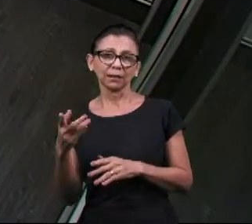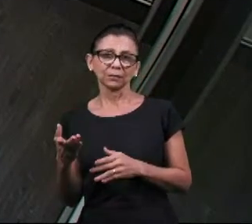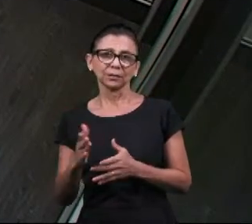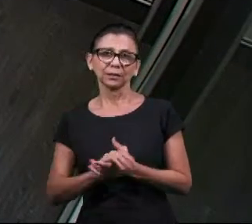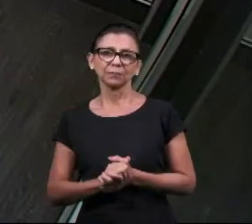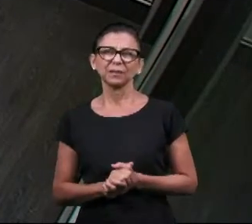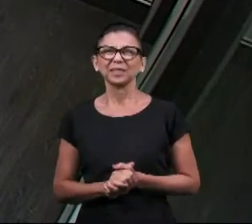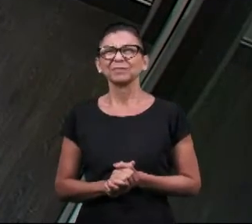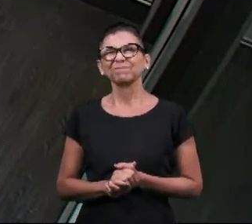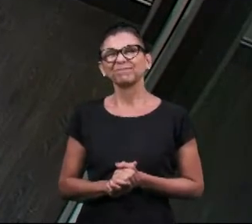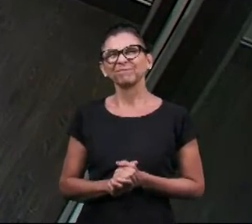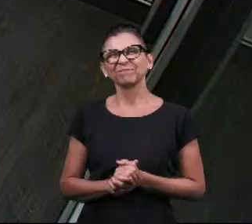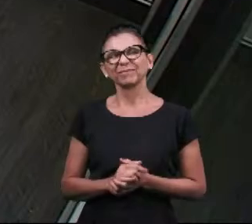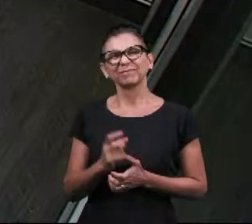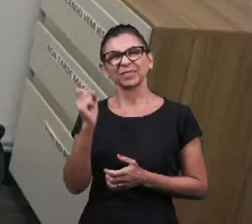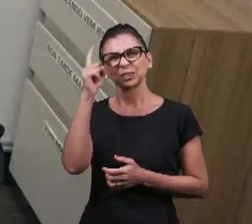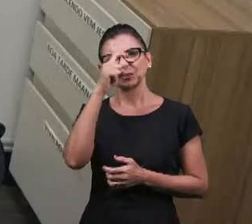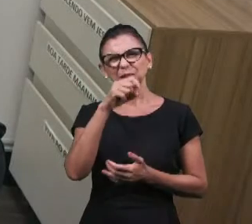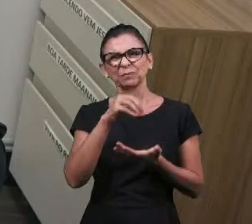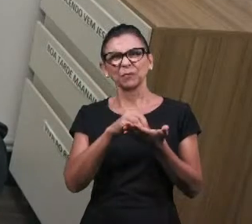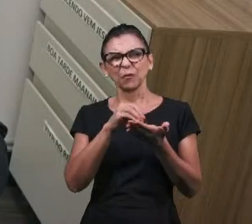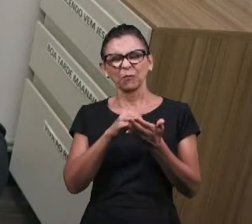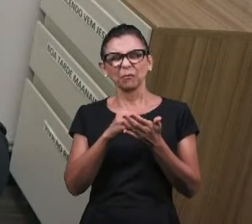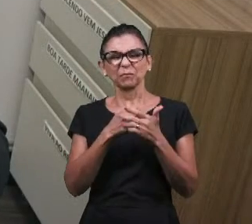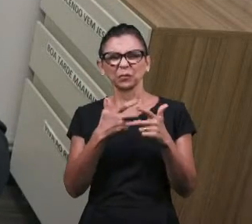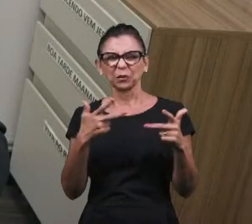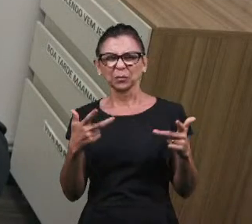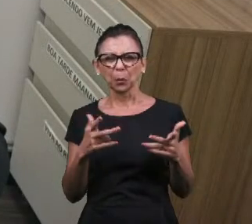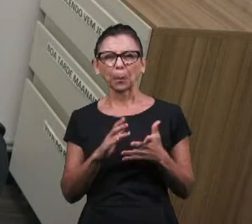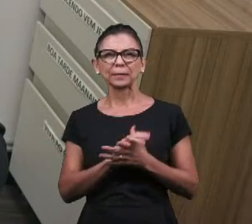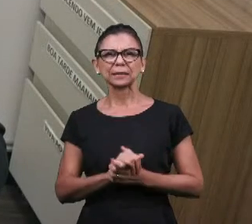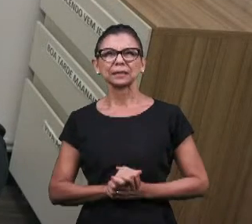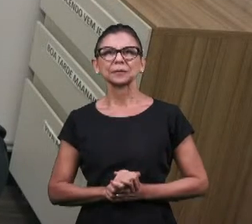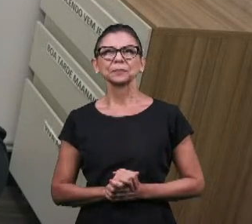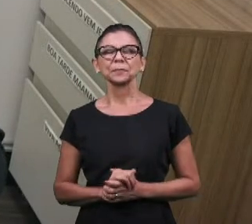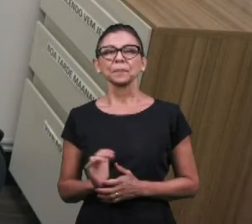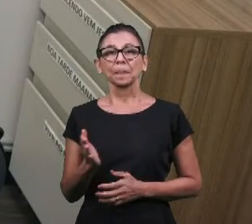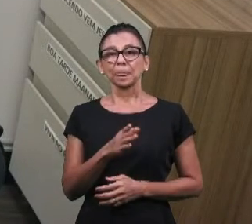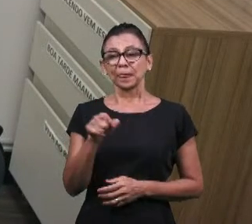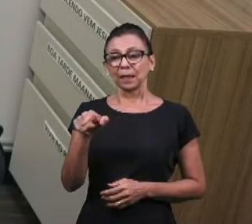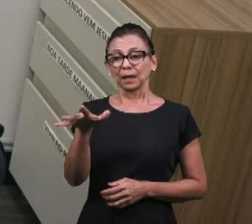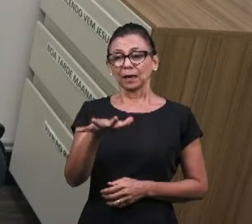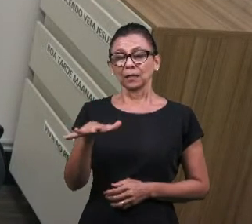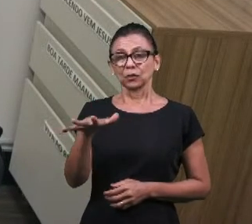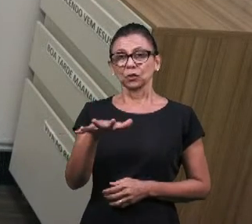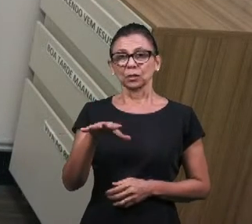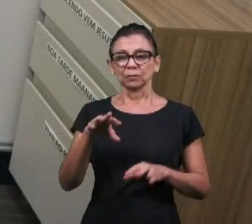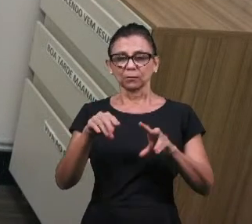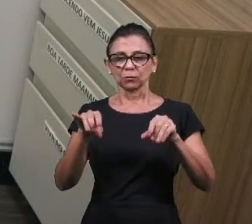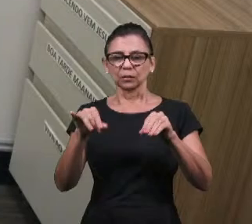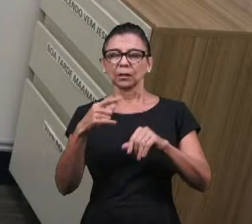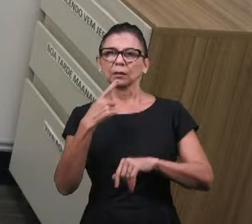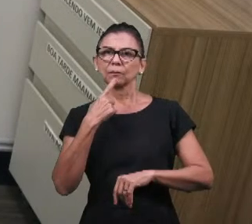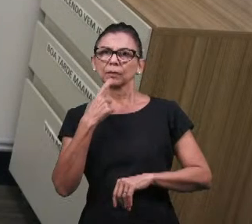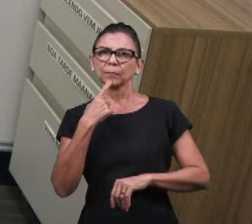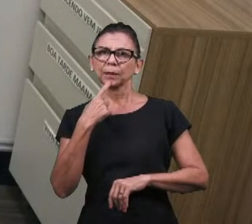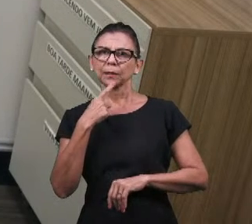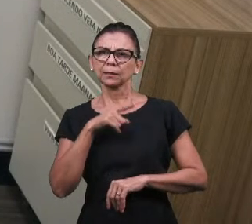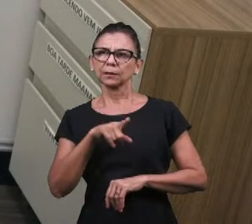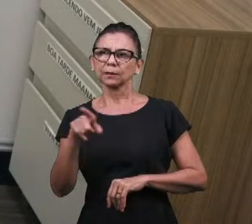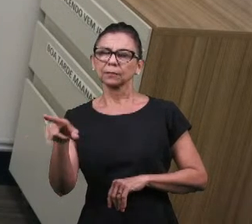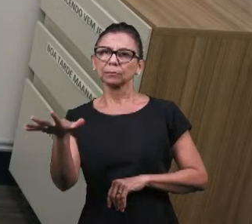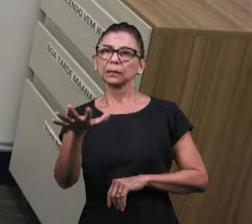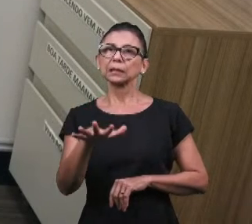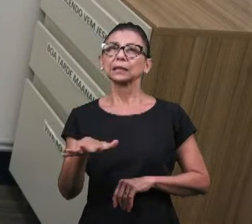E olha, eu só quero ressaltar que nós estamos falando aqui da região de Terra Vermelha, o pastor está coordenador. Essa região de Terra Vermelha é uma